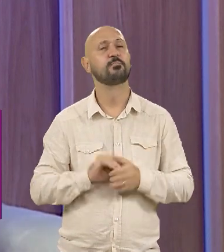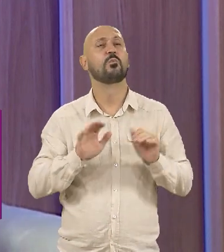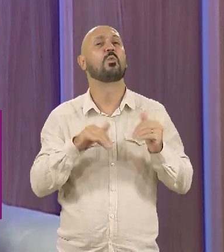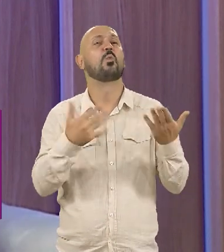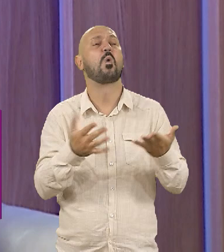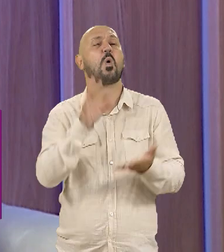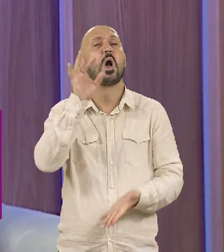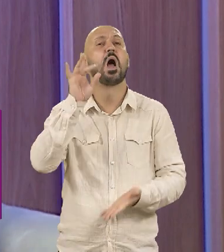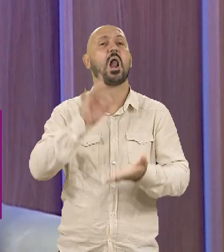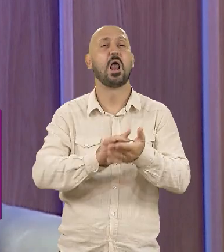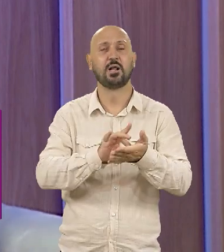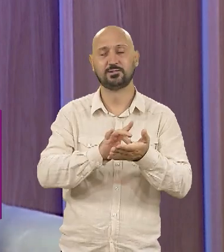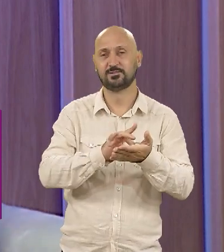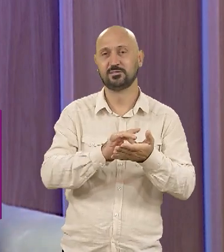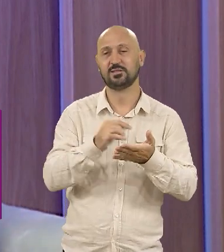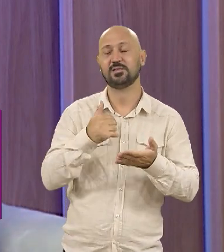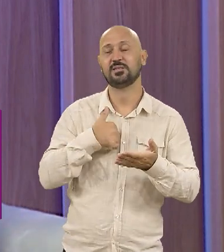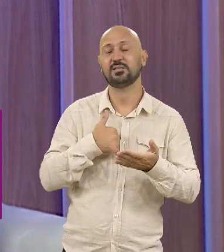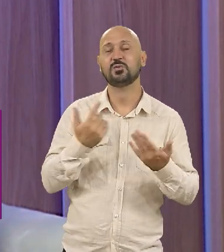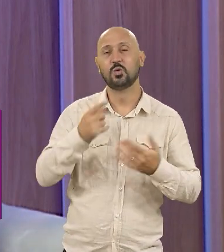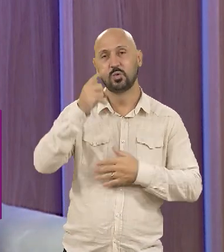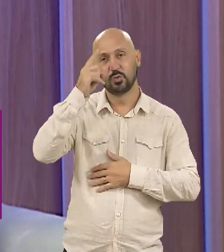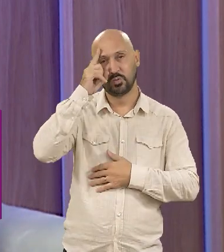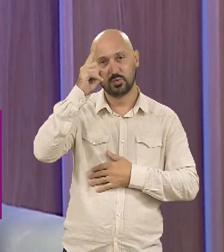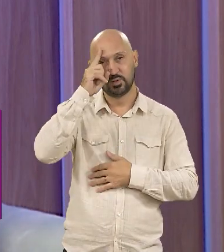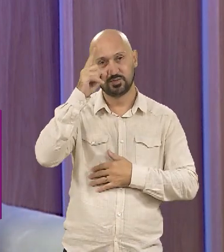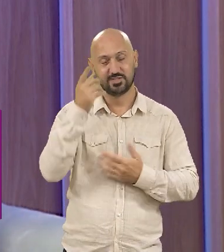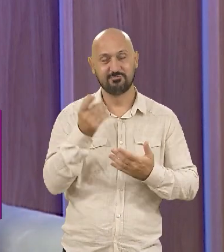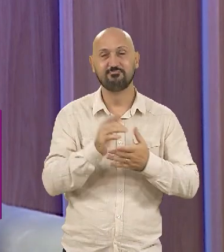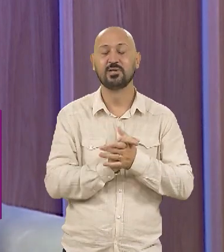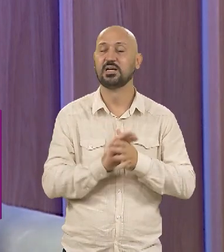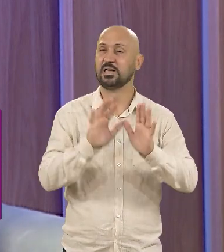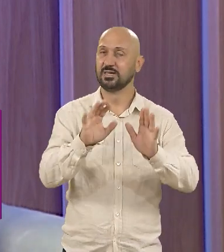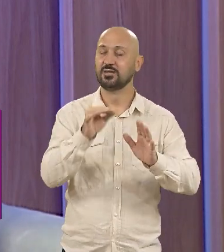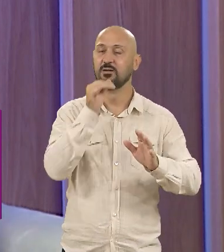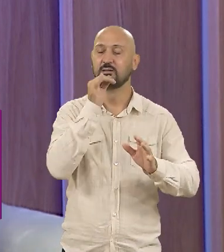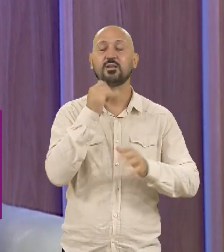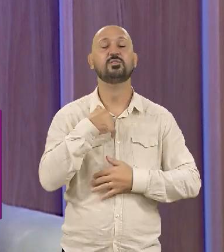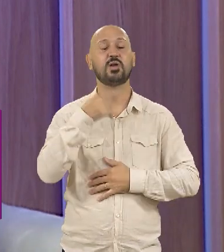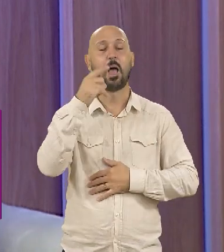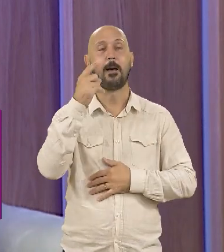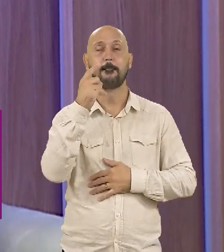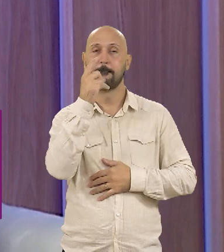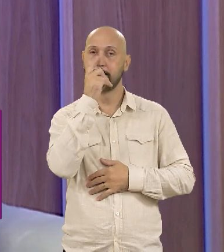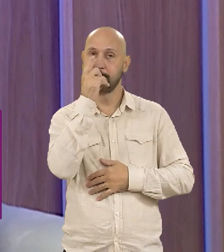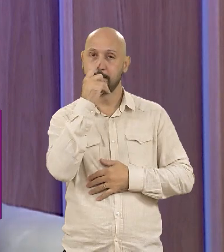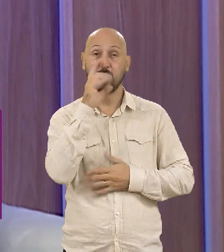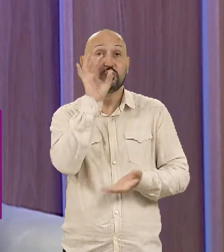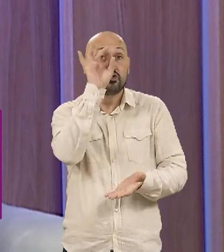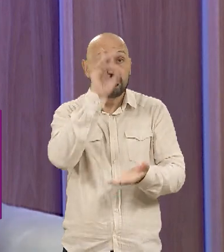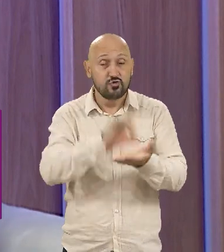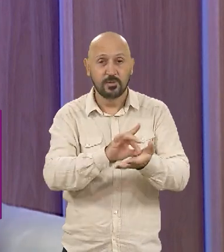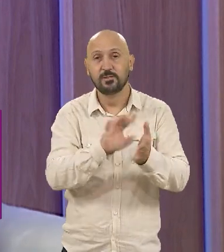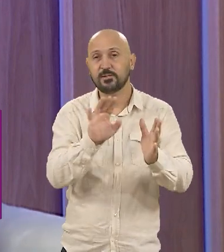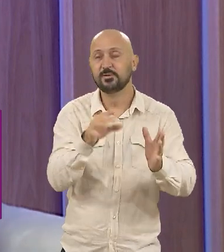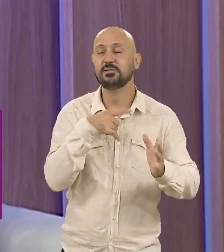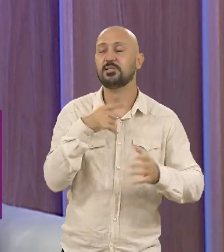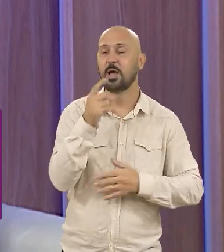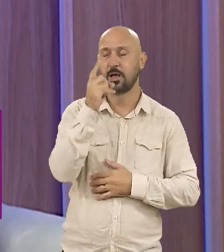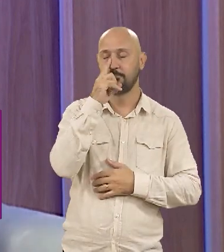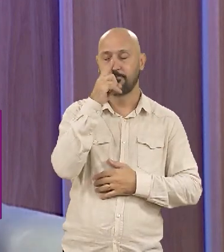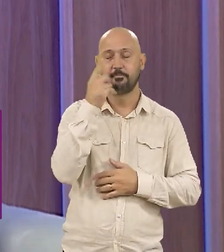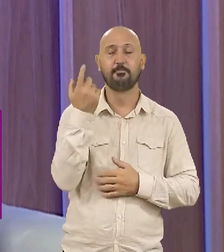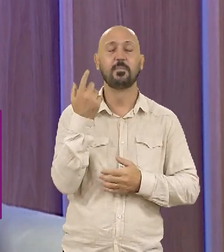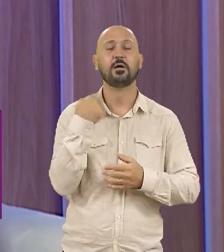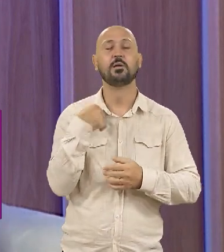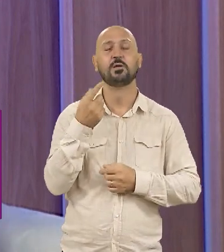Qual que é a realidade no nosso dia a dia? Quando a gente é mãe, na realidade, uma mãe